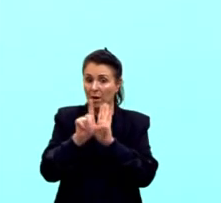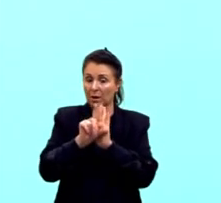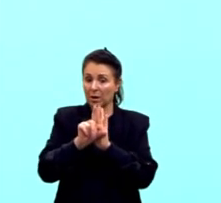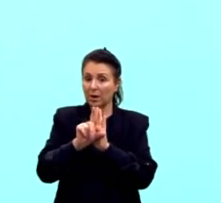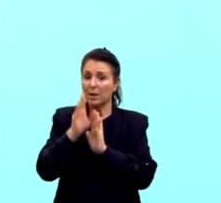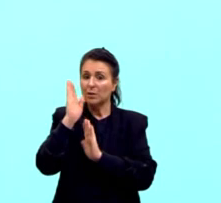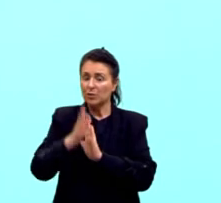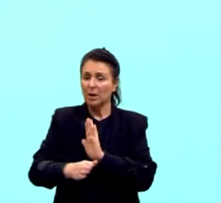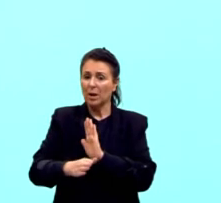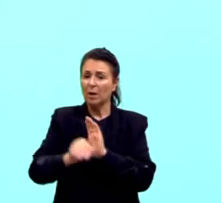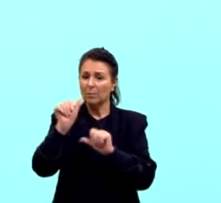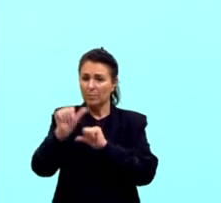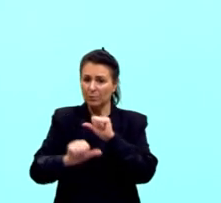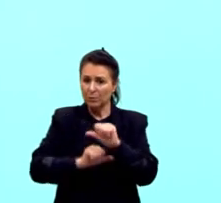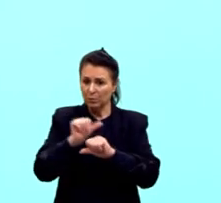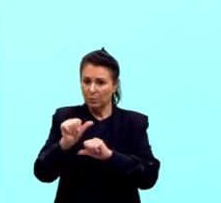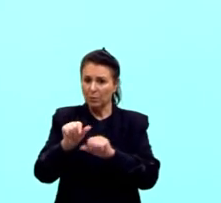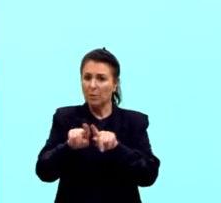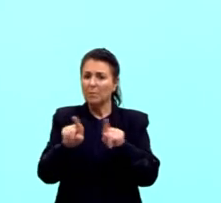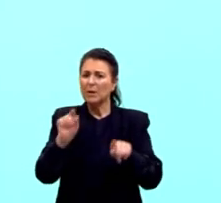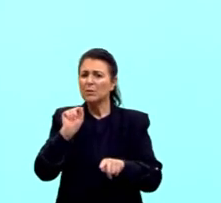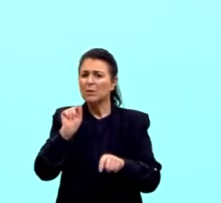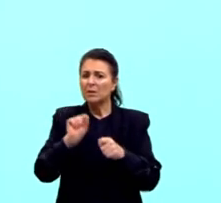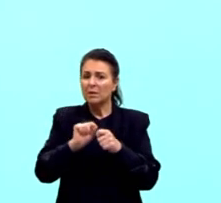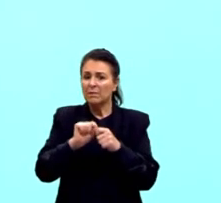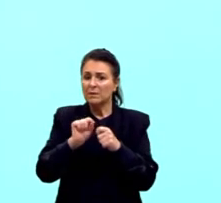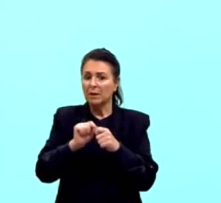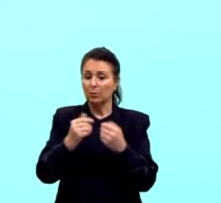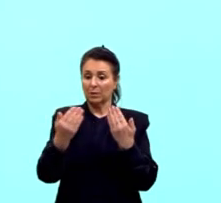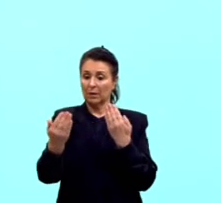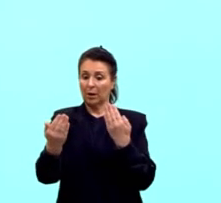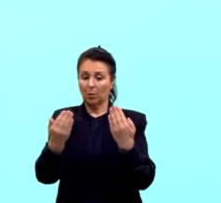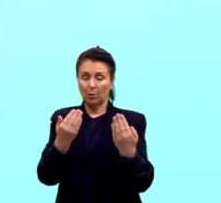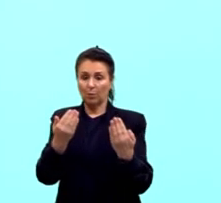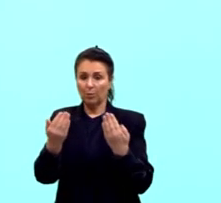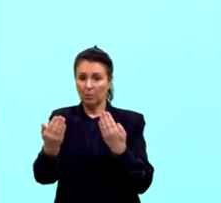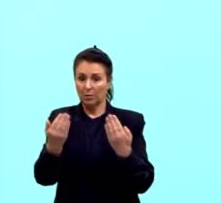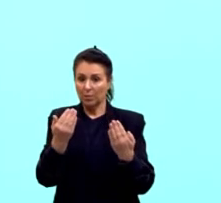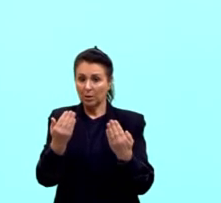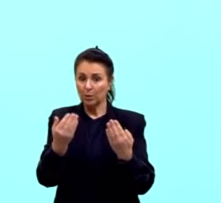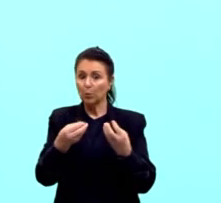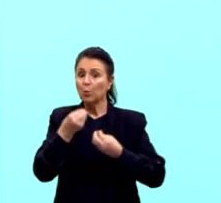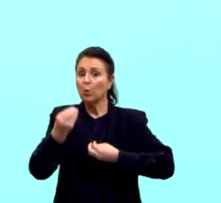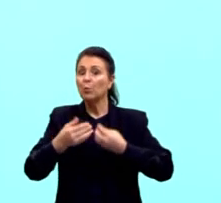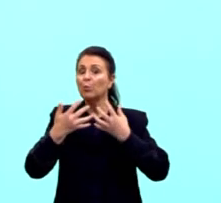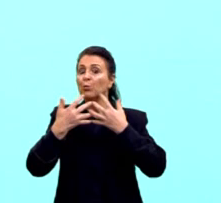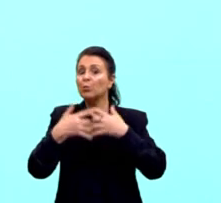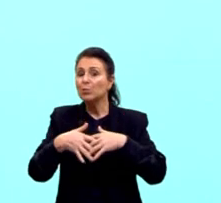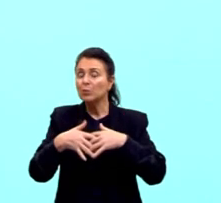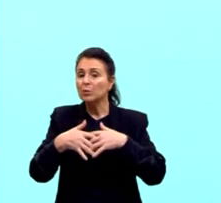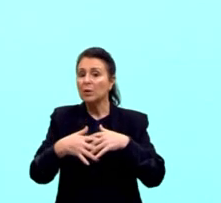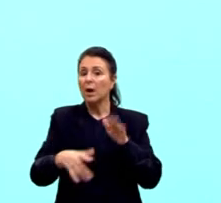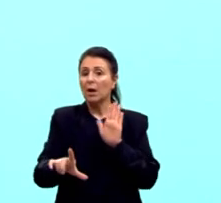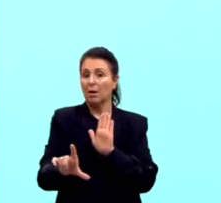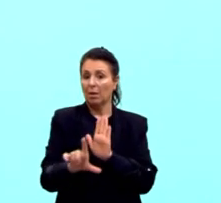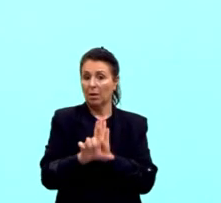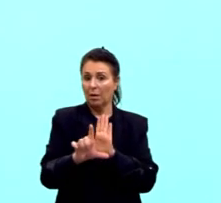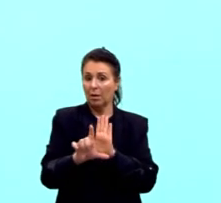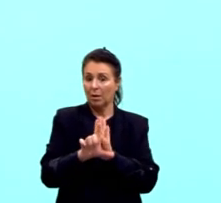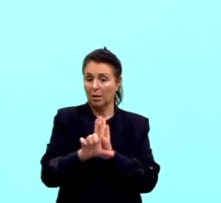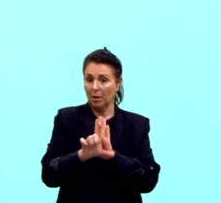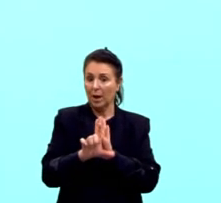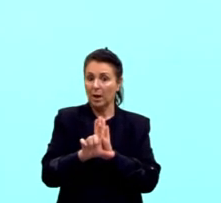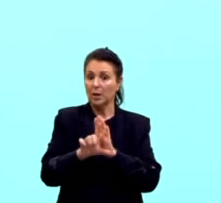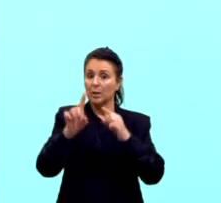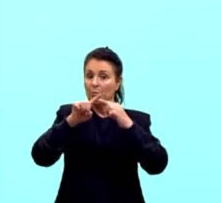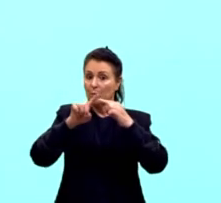mas o que que a gente está fazendo aqui a gente está comparando como funciona a lei seca